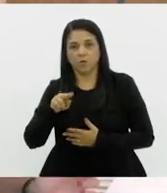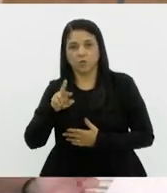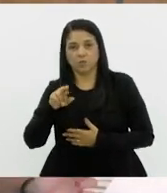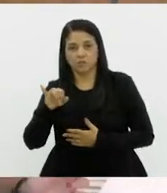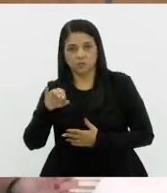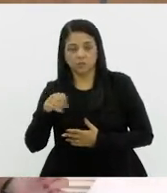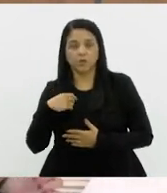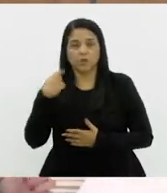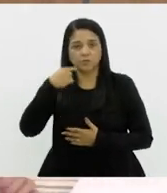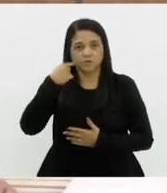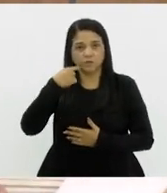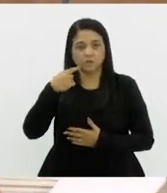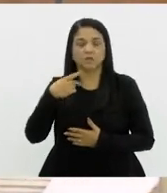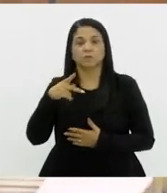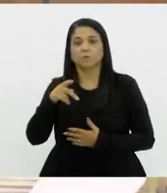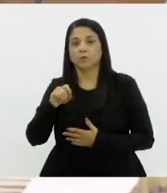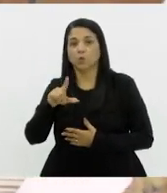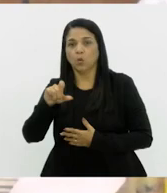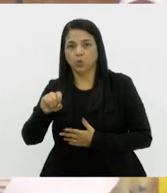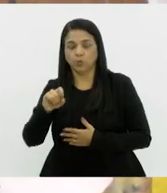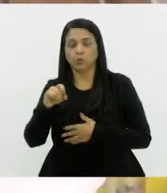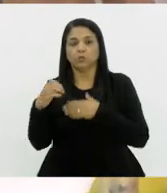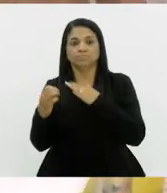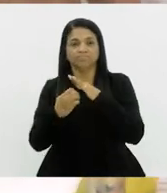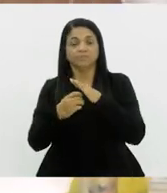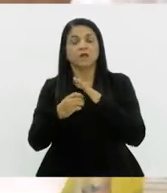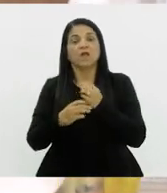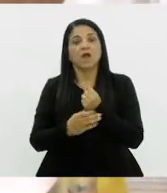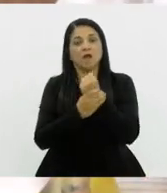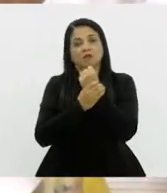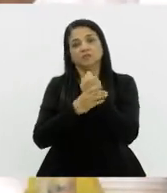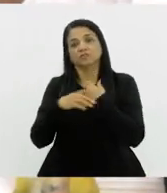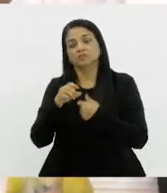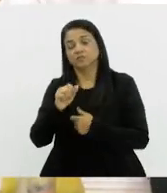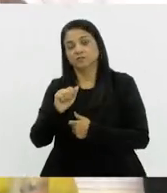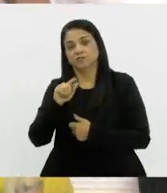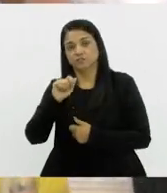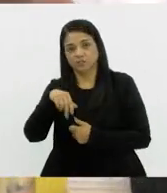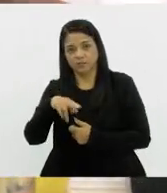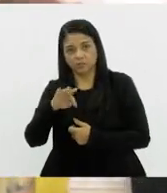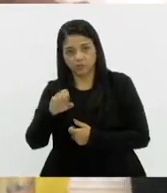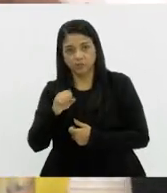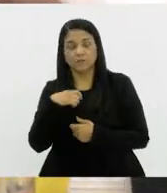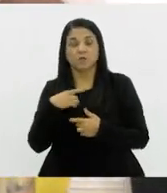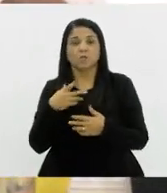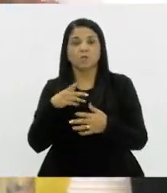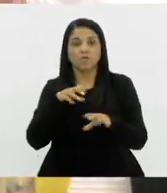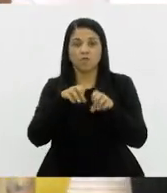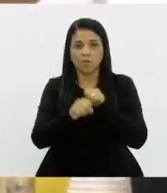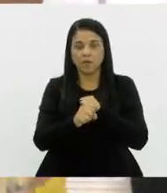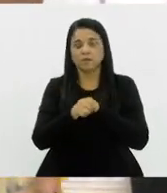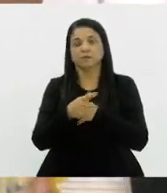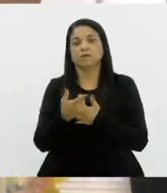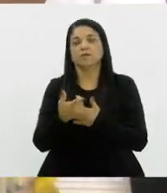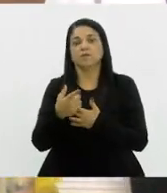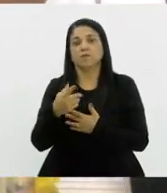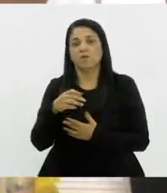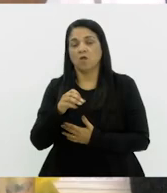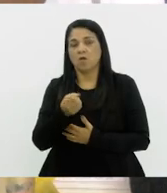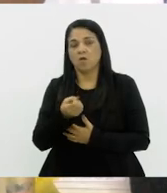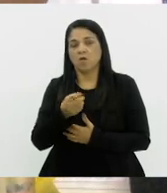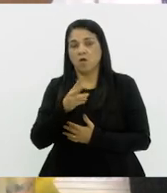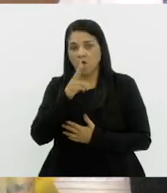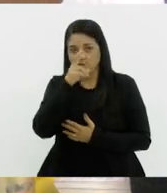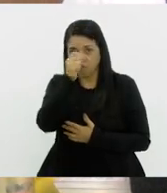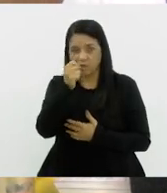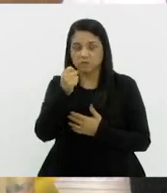sou advogado, piloto comercial de helicóptero, agente de segurança de voo formado pela Força Aérea Brasileira. Portanto, me sinto bastante confortável